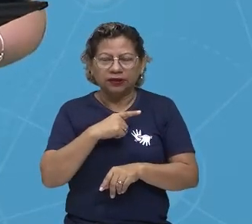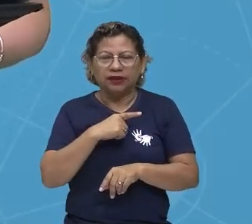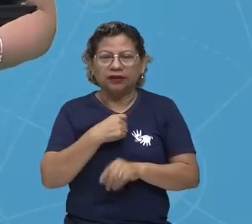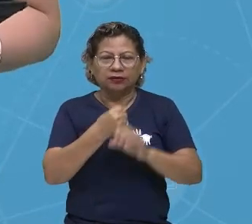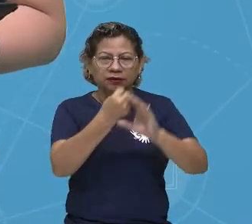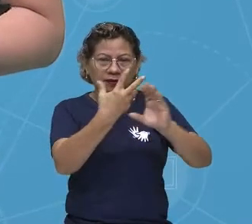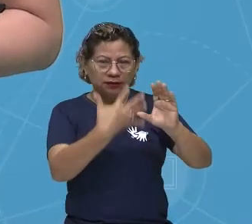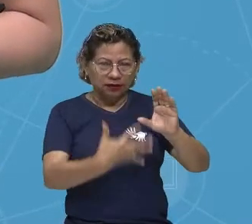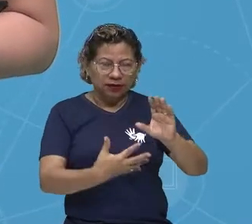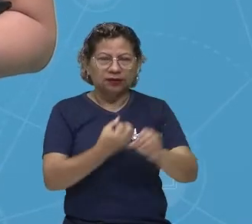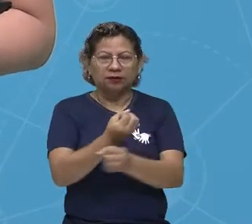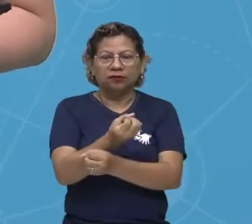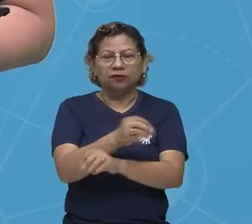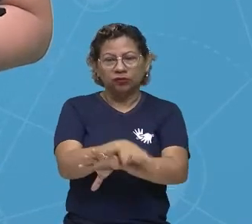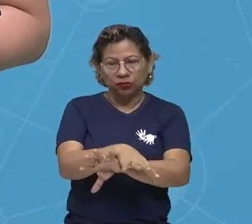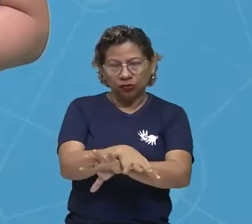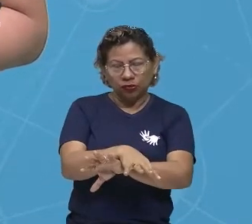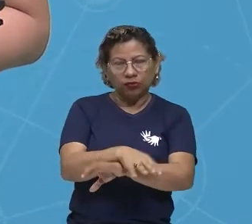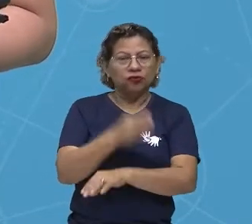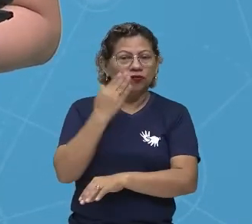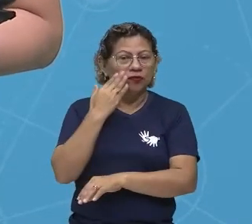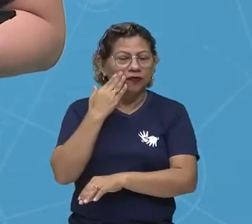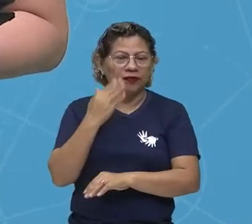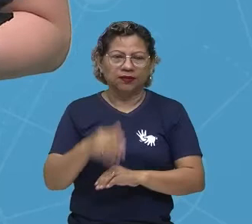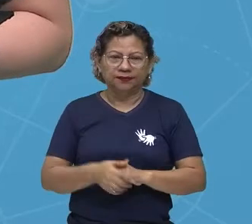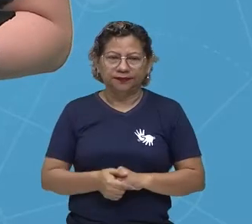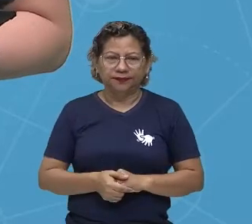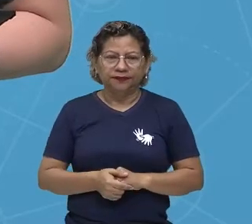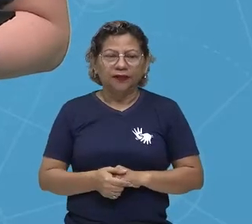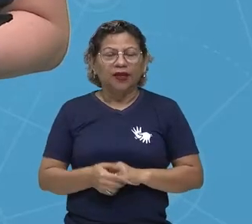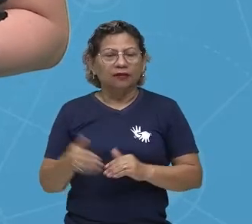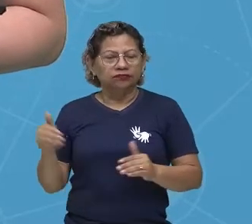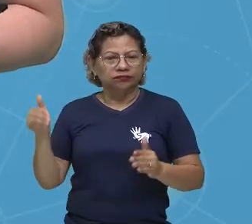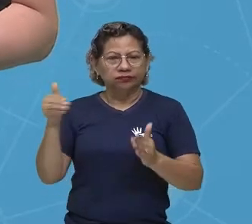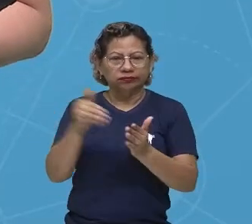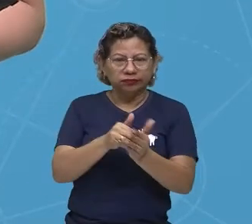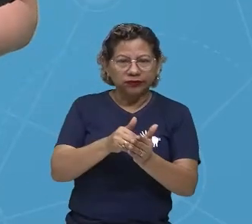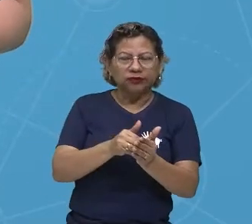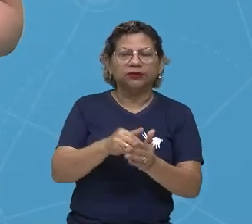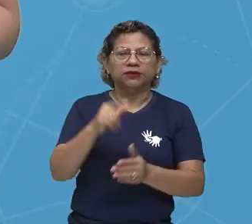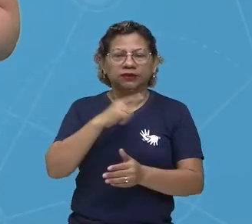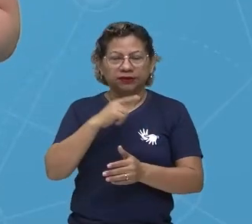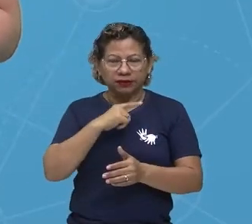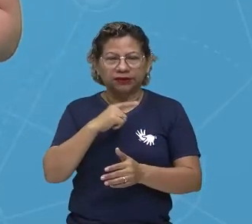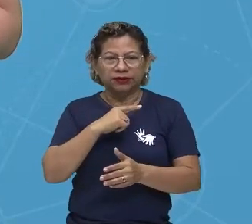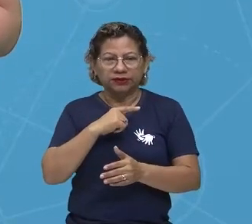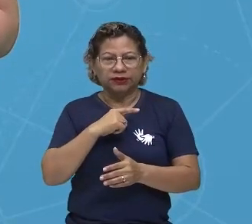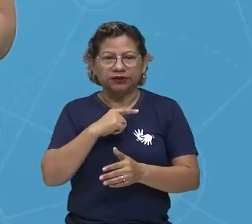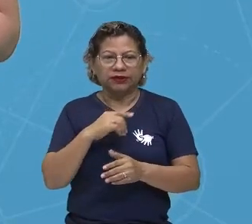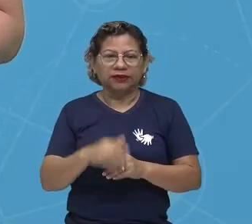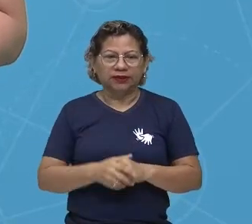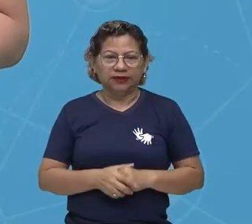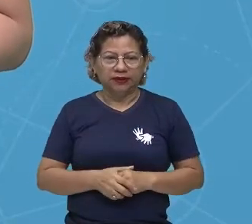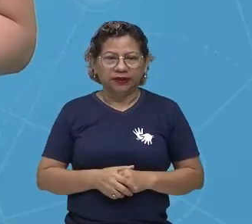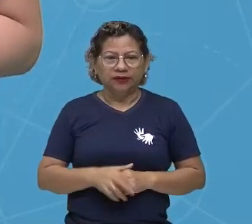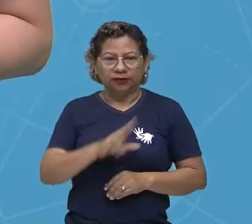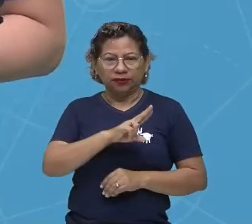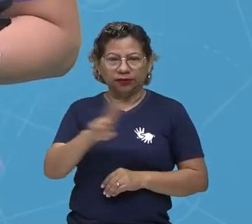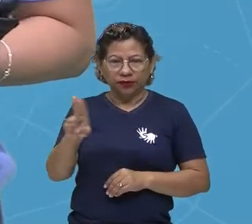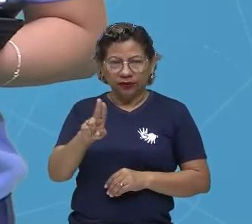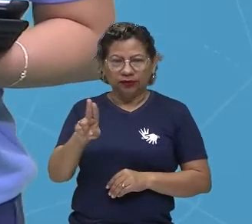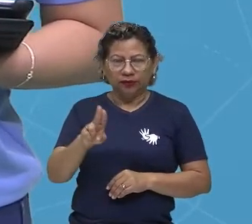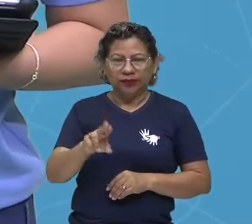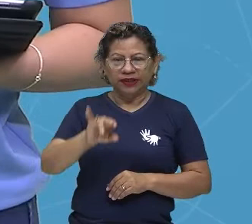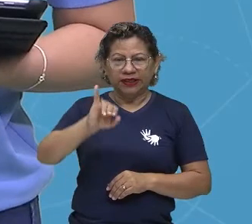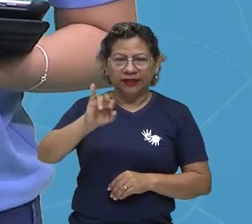classificação dos Ossos vamos observar aqui rapidinho a última classificação são os ossos irregulares né que a gente vai